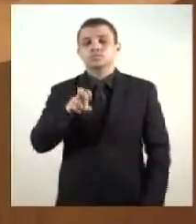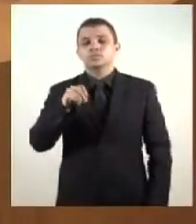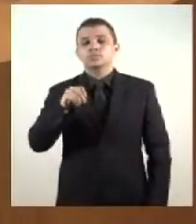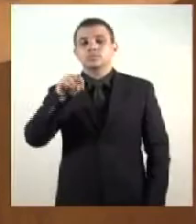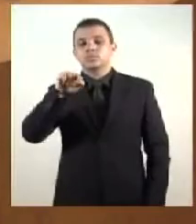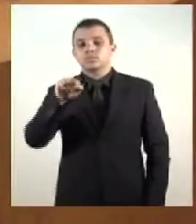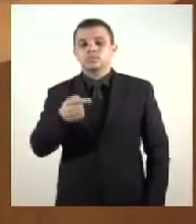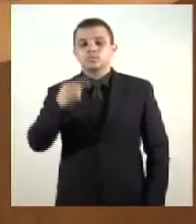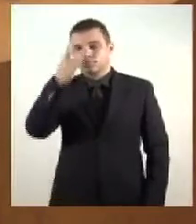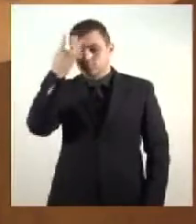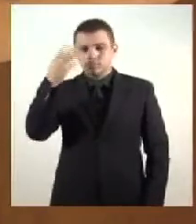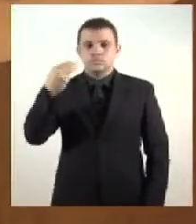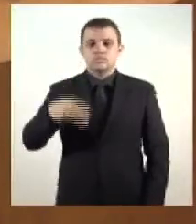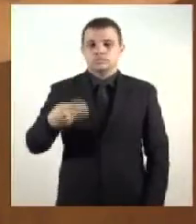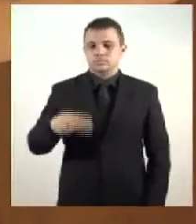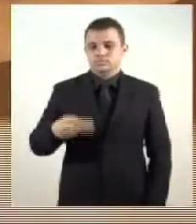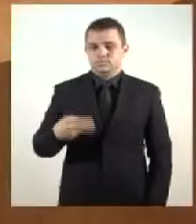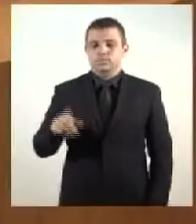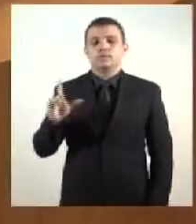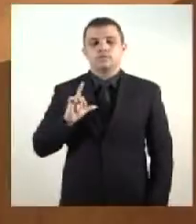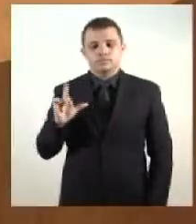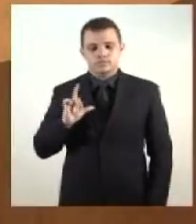maranhenses que tinham